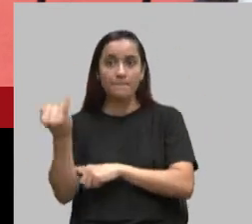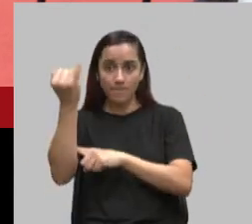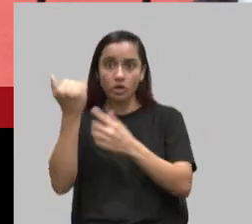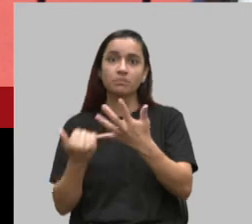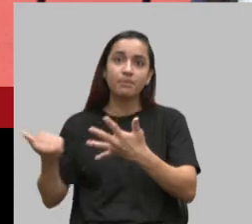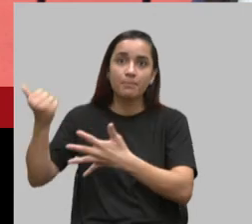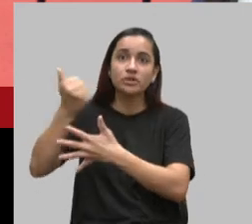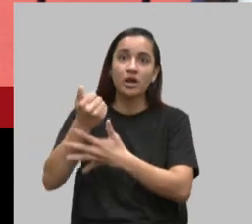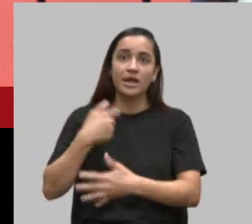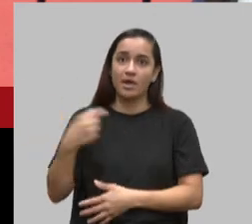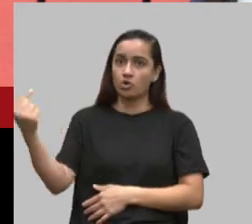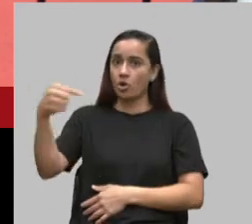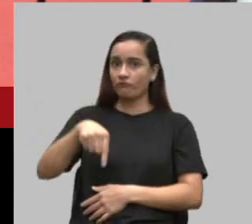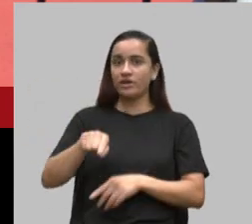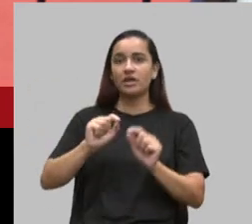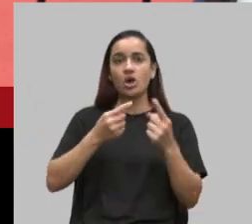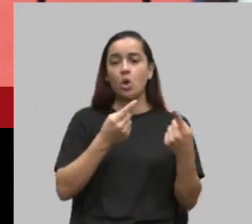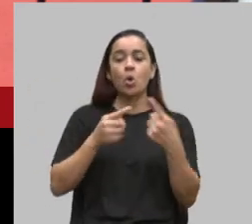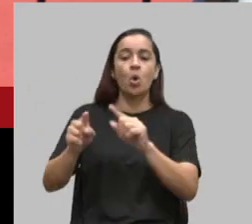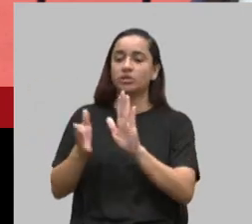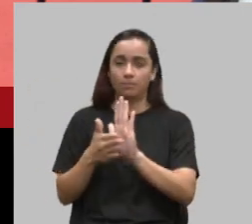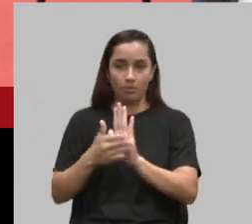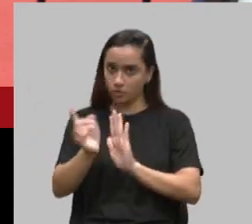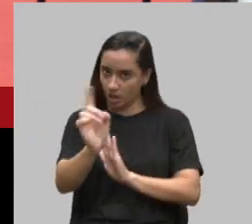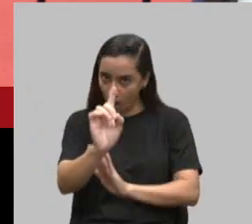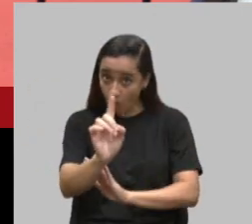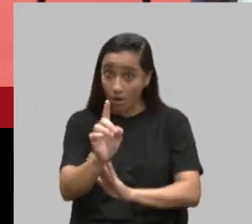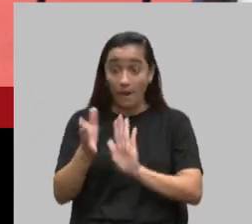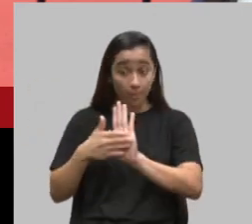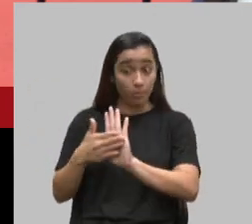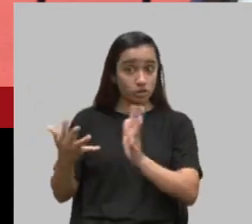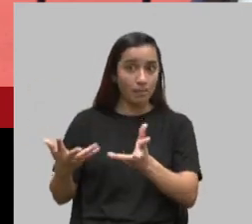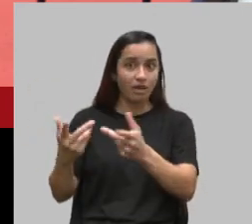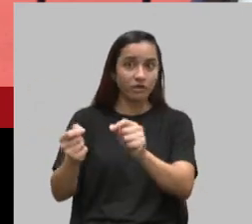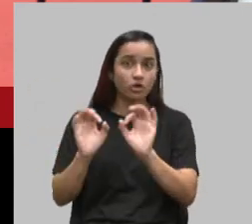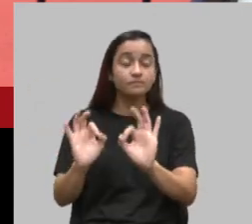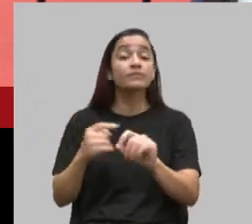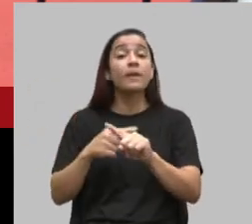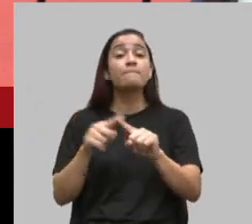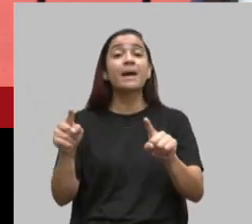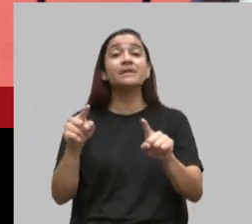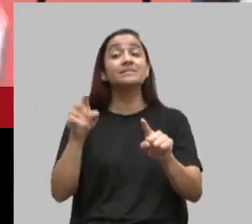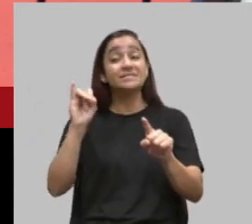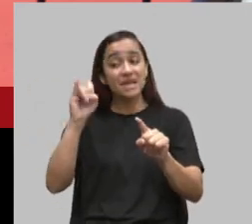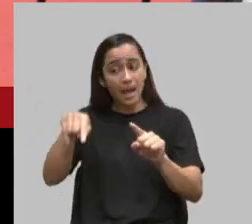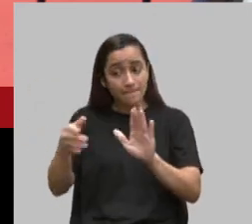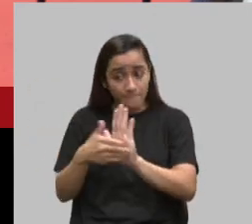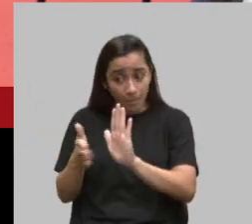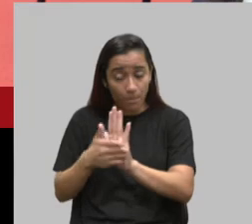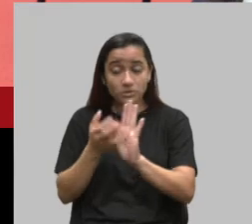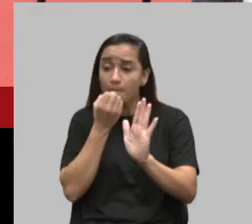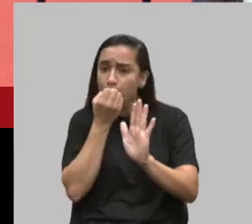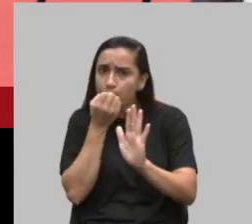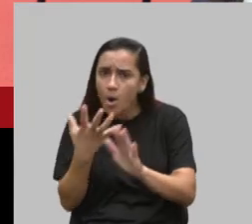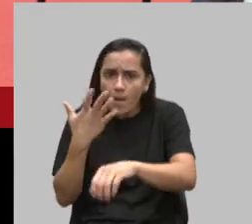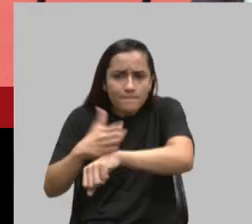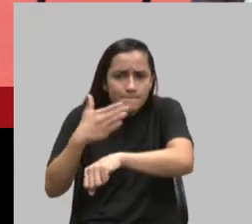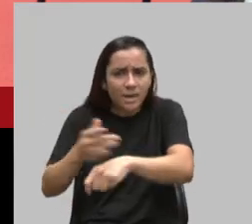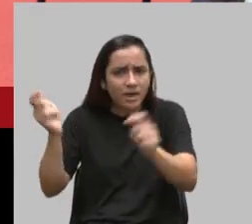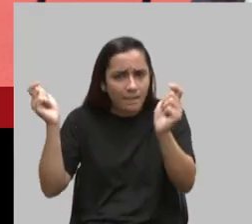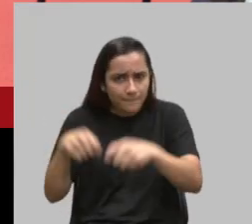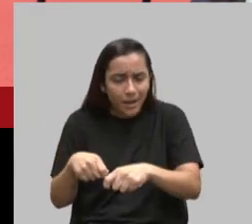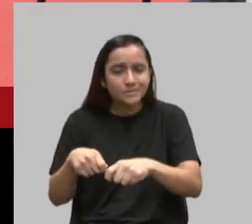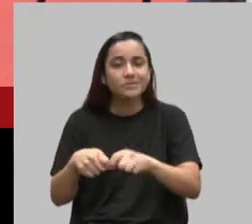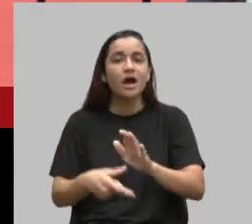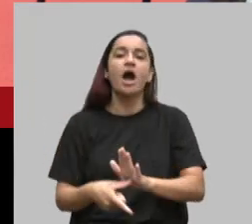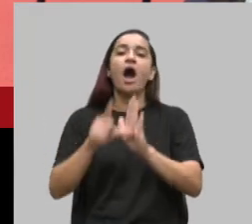para denegrir a proposta a proposta é excelente mas que para que ela seja bem aplicada antes os profissionais